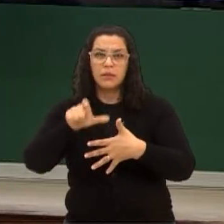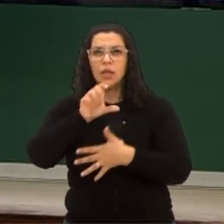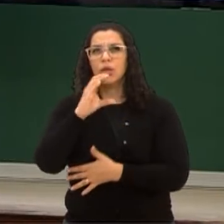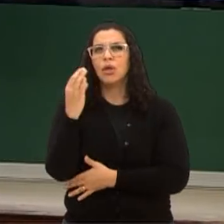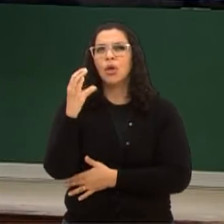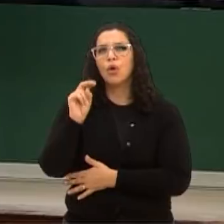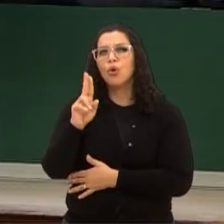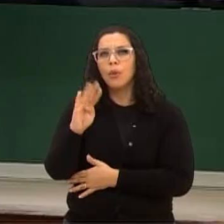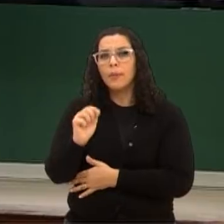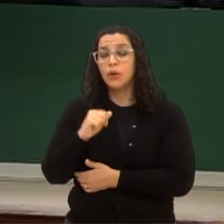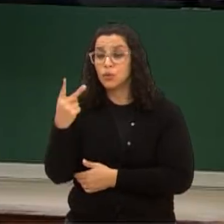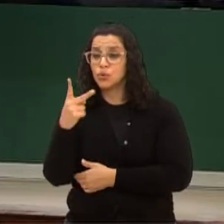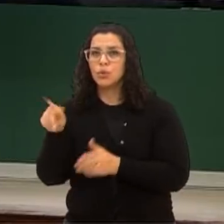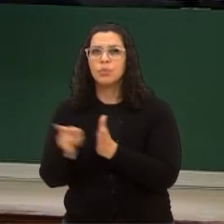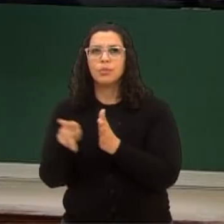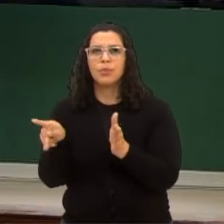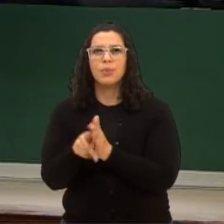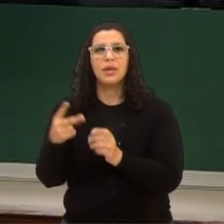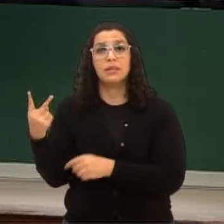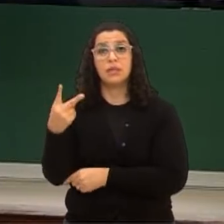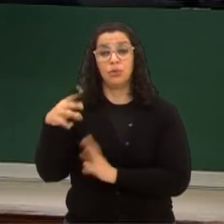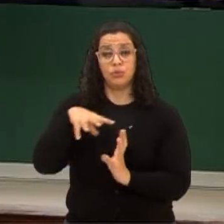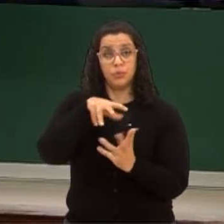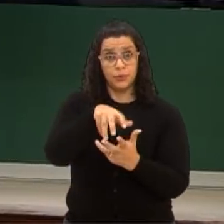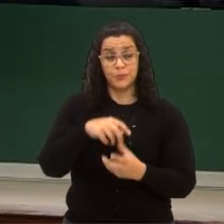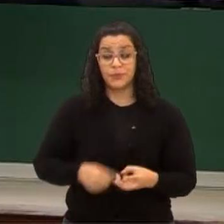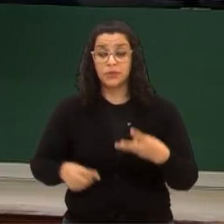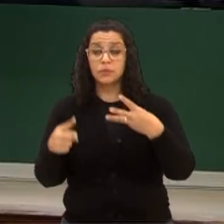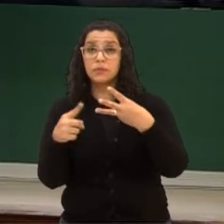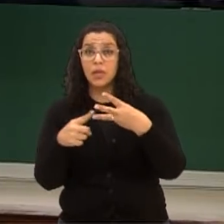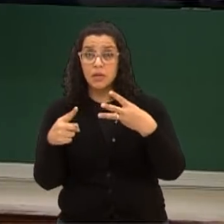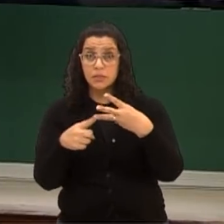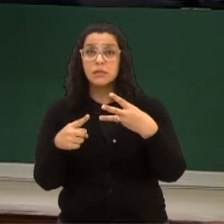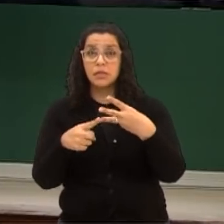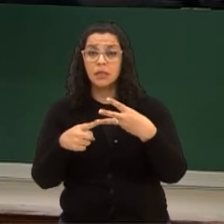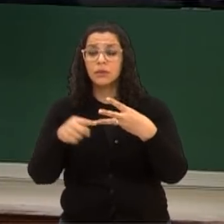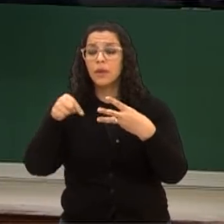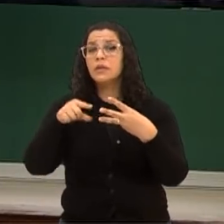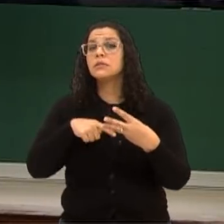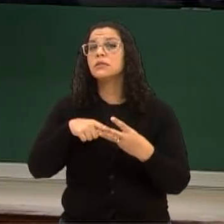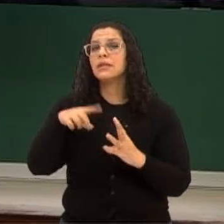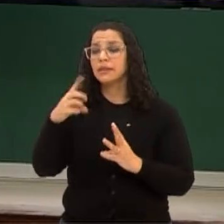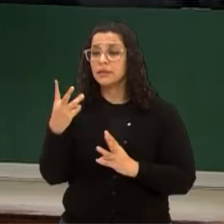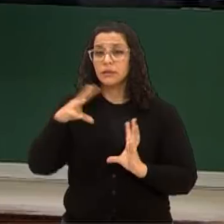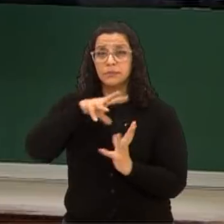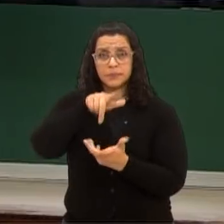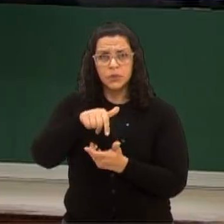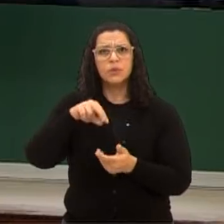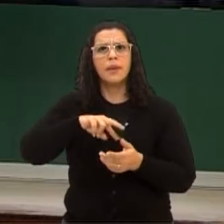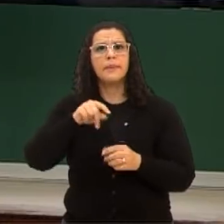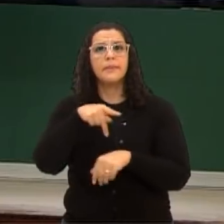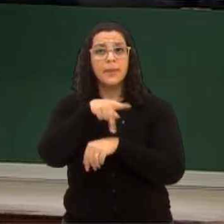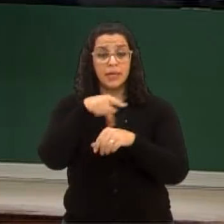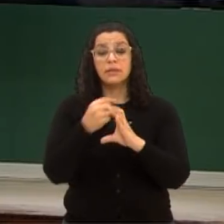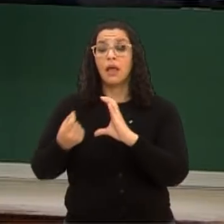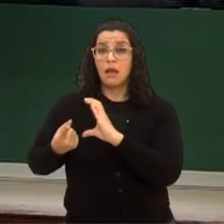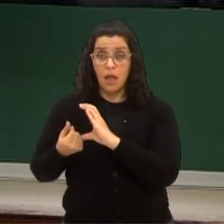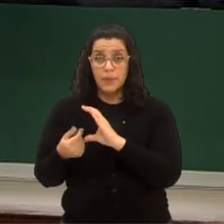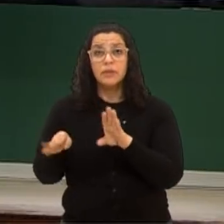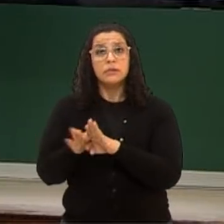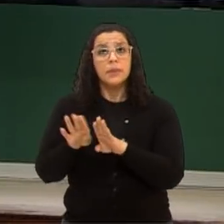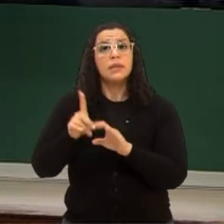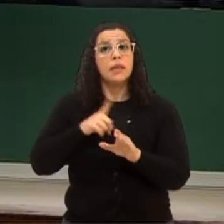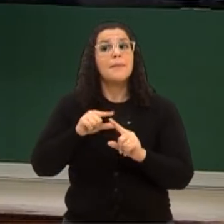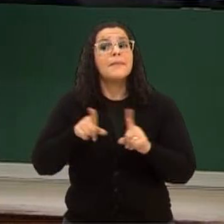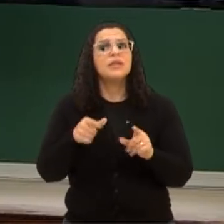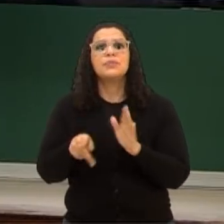eram considerados, então, países de segundo mundo. E os países de terceiro mundo eram os países capitalistas,